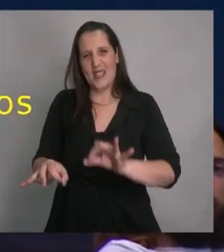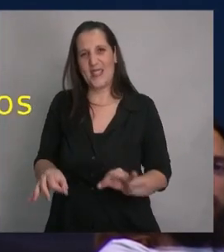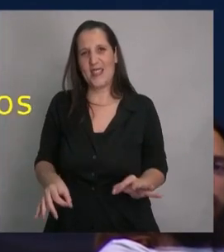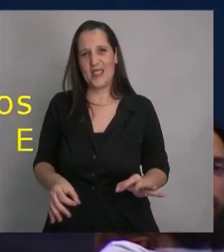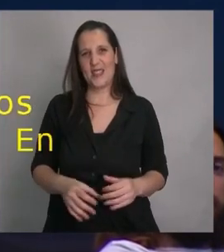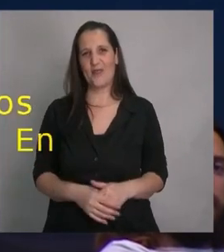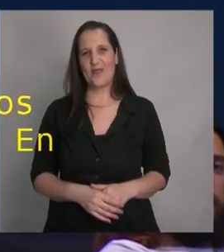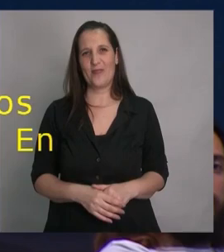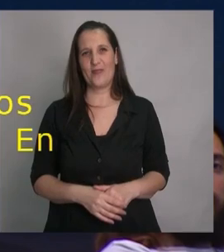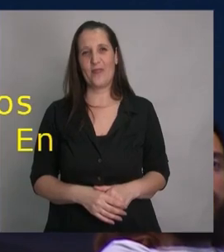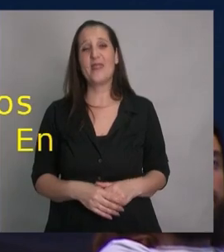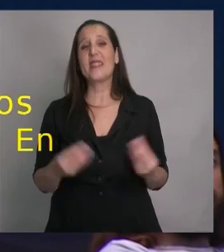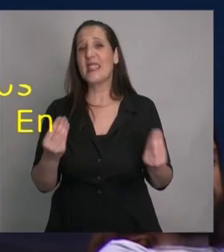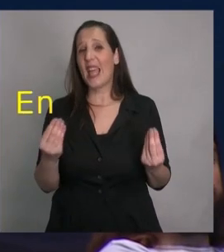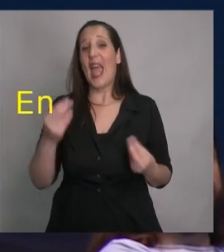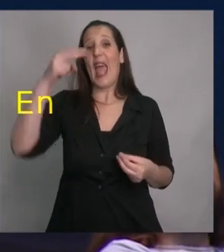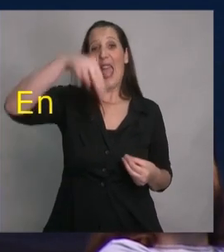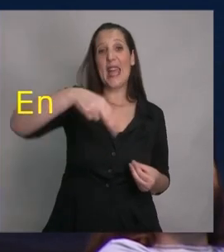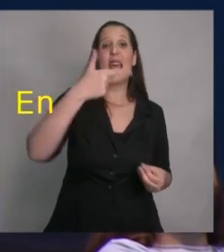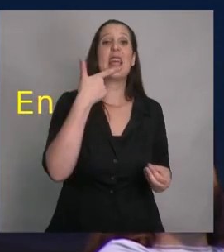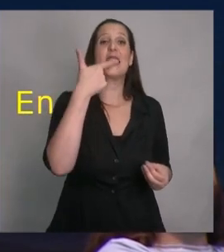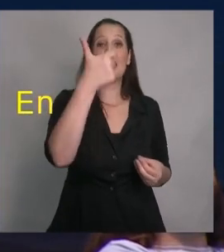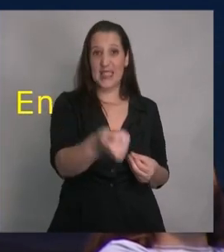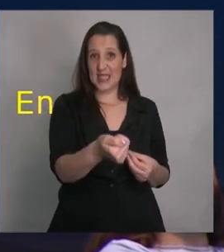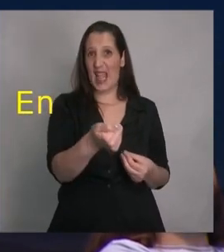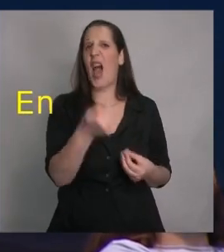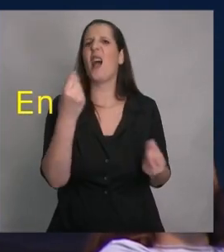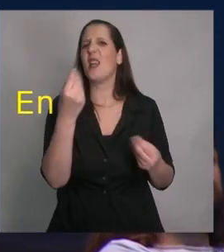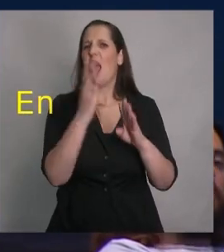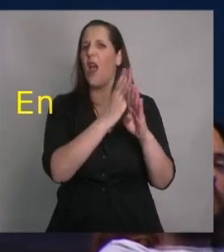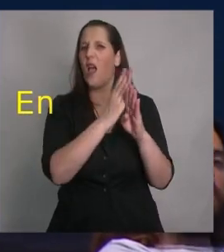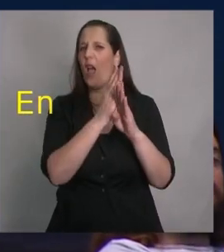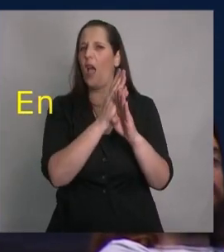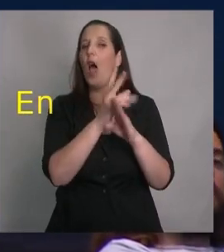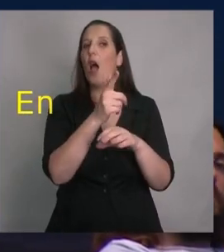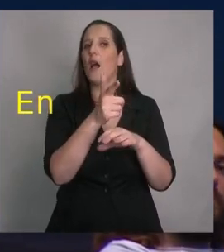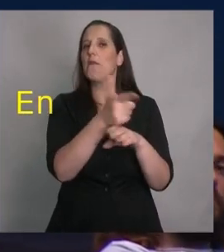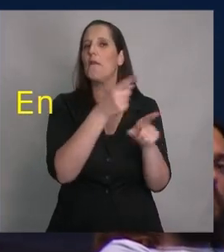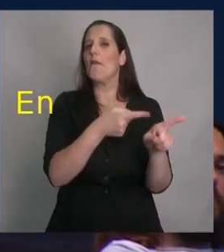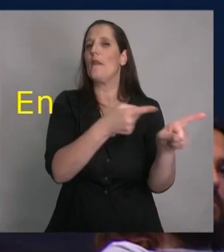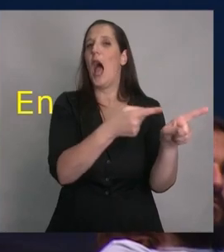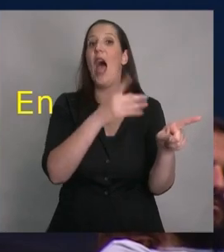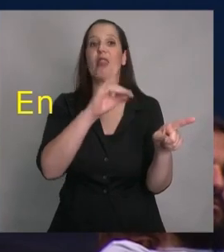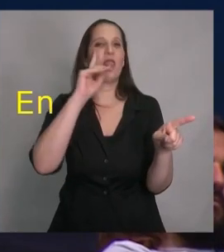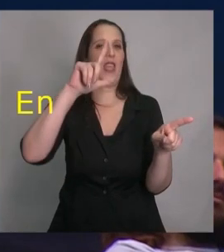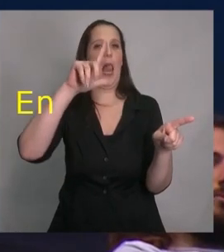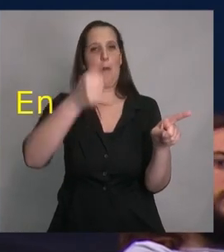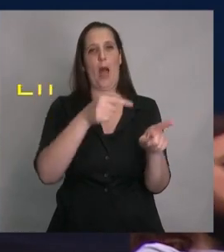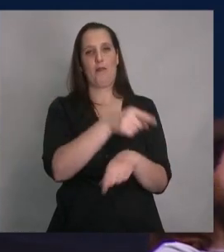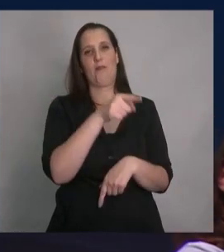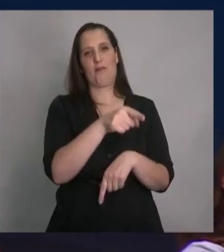a presidenta Dilma Rousseff, espionou a presidenta Dilma Rousseff, espionou a Petrobras,